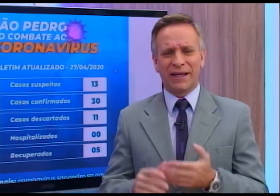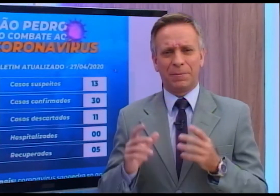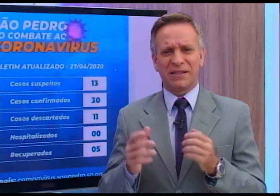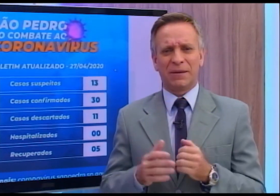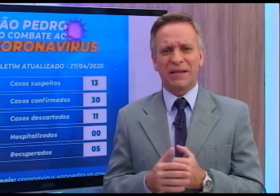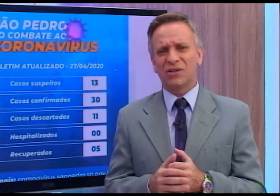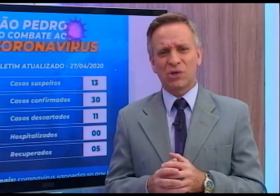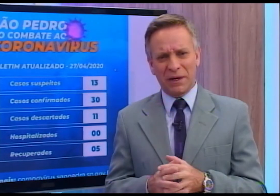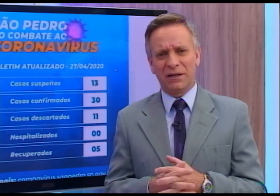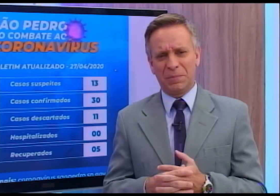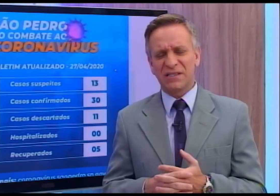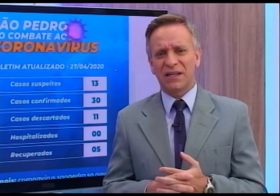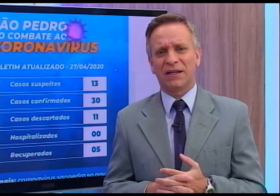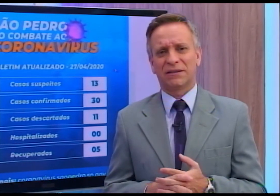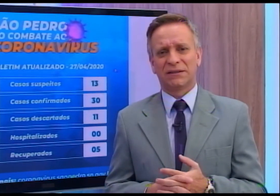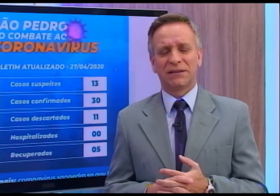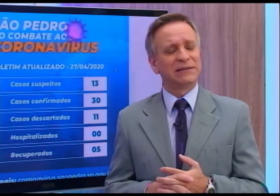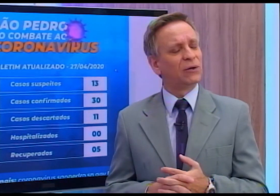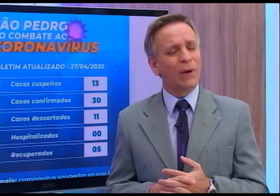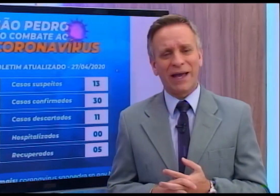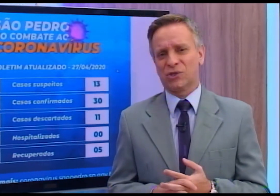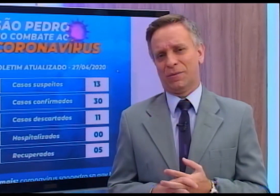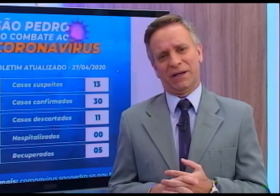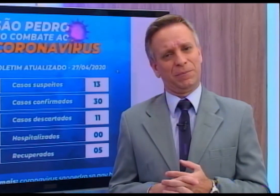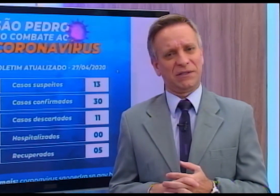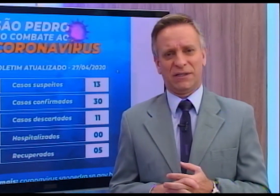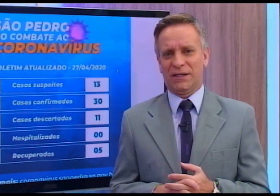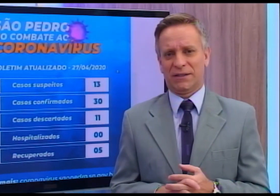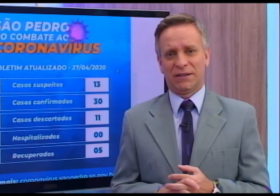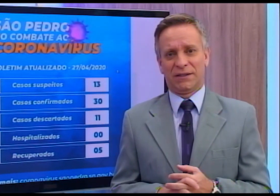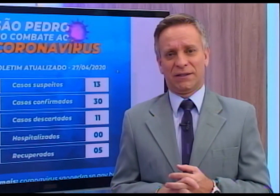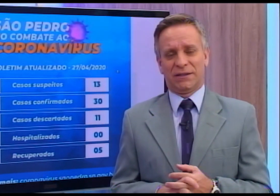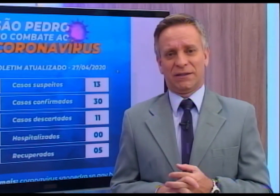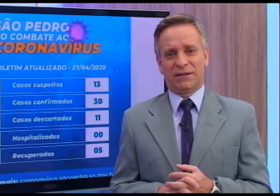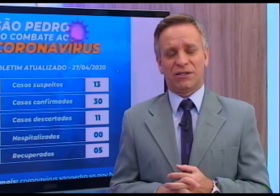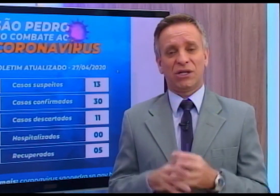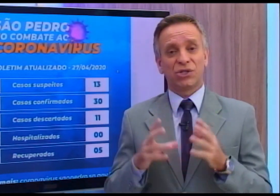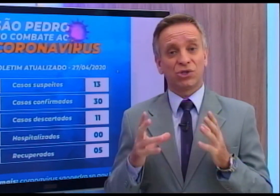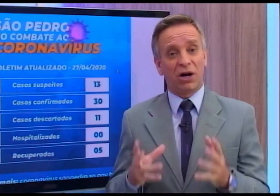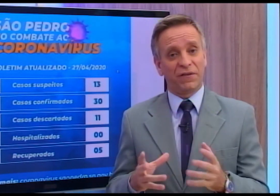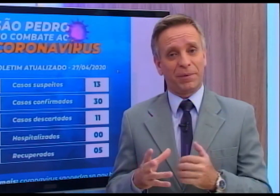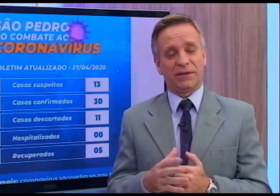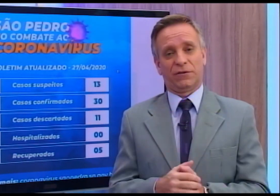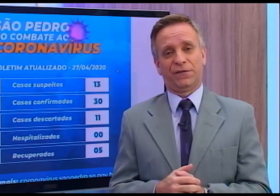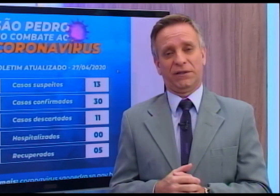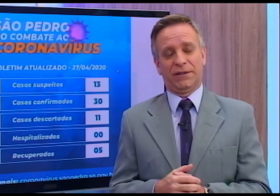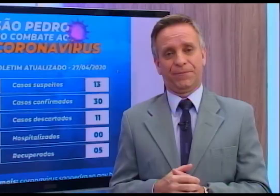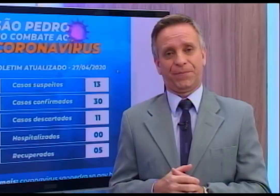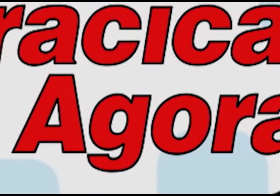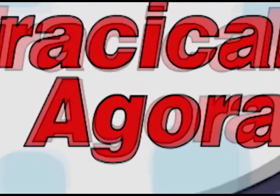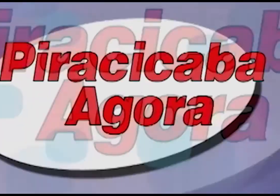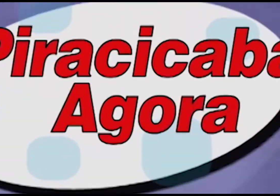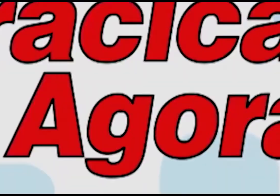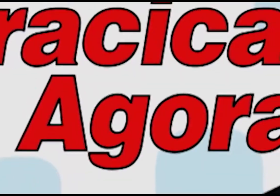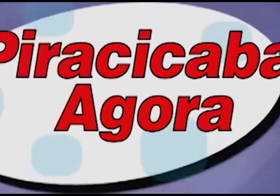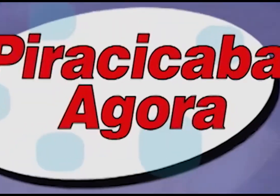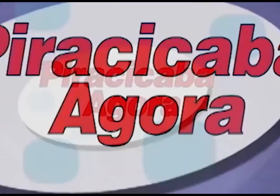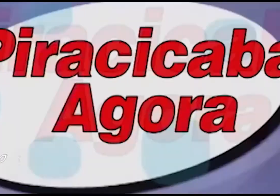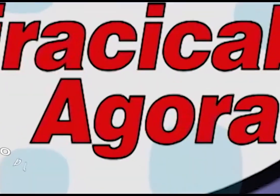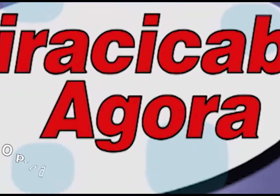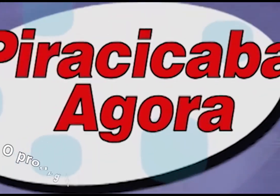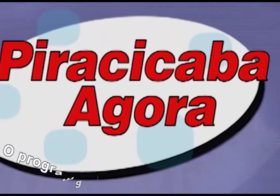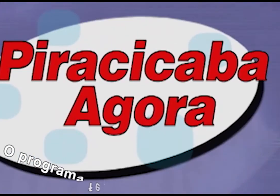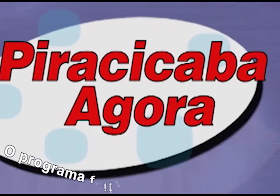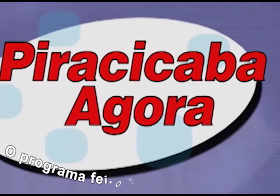sabe daquele pensamento é só uma gripezinha não é só uma gripezinha tem gente jovem perdeu a vida